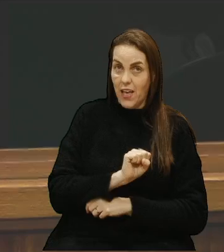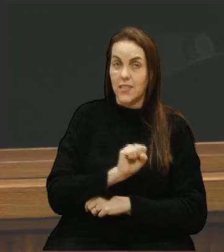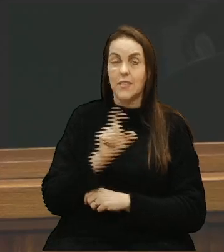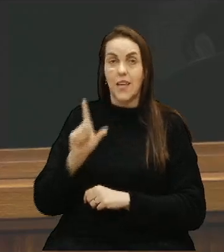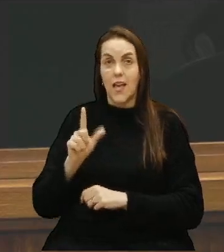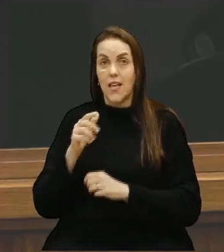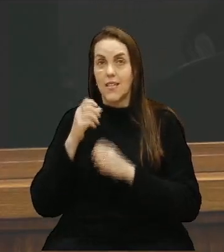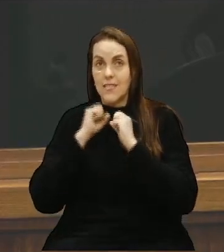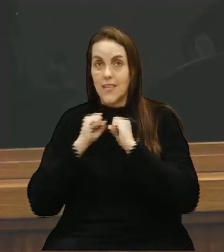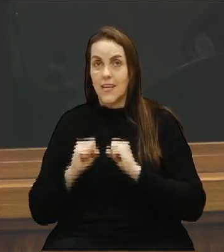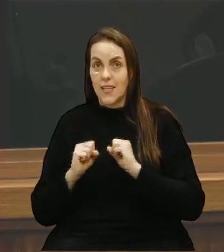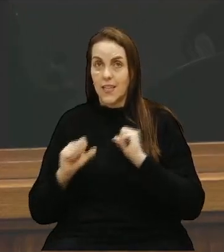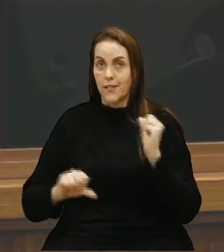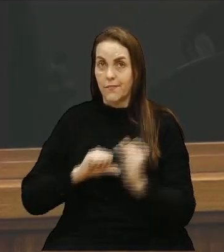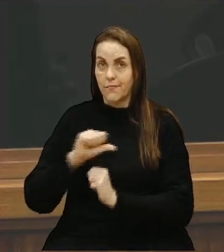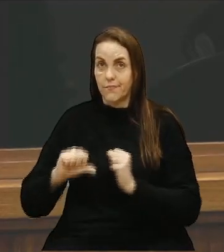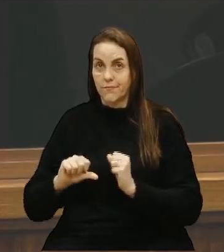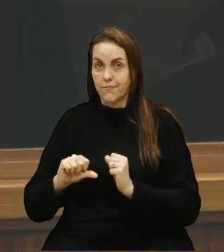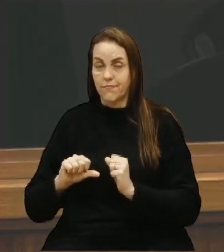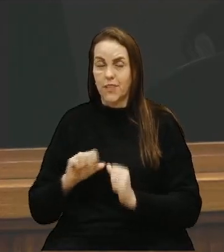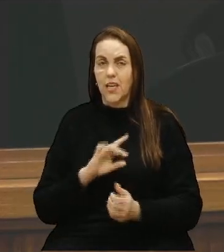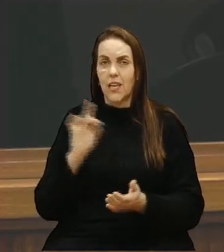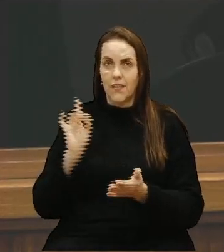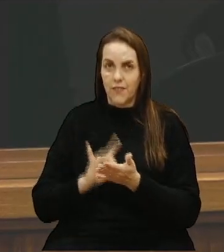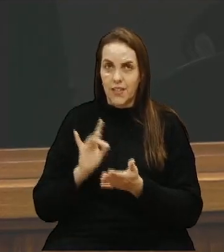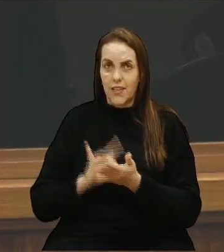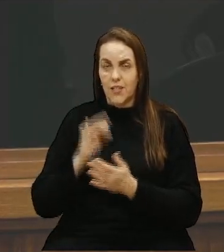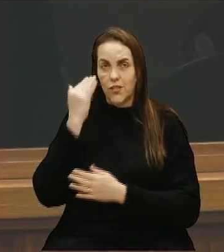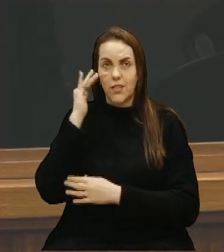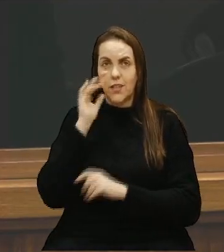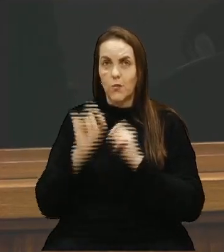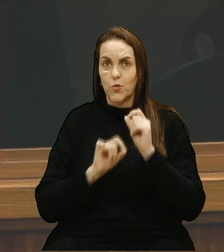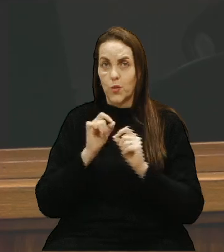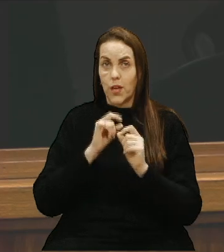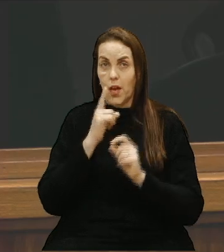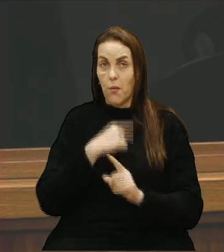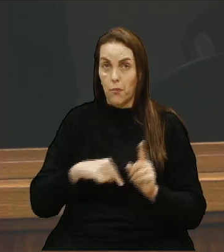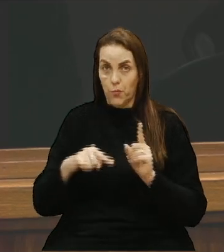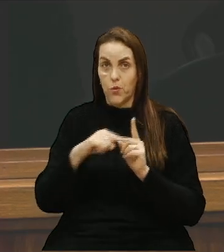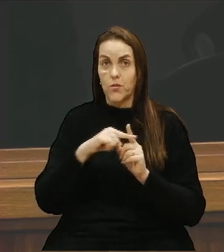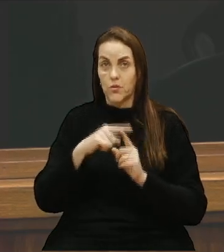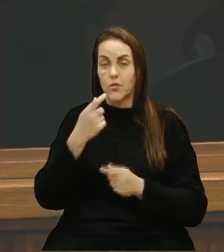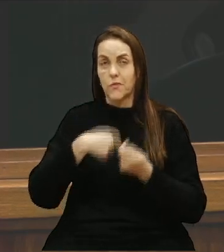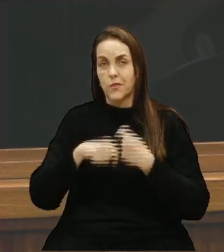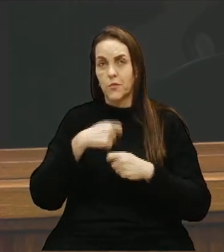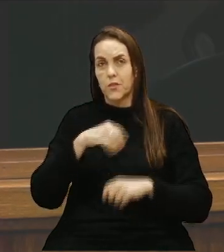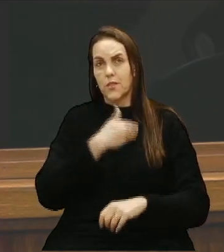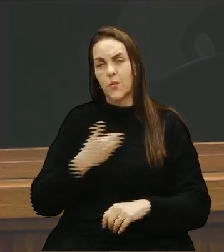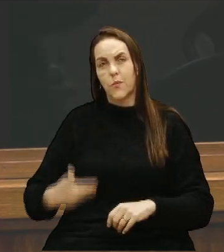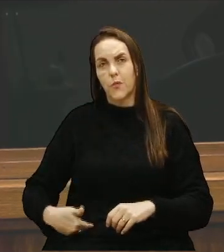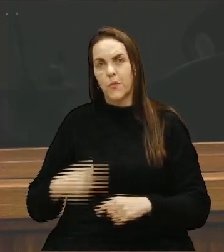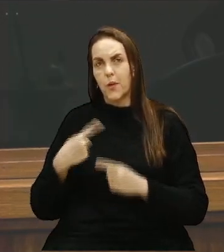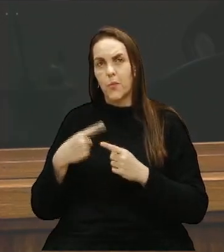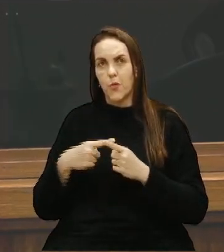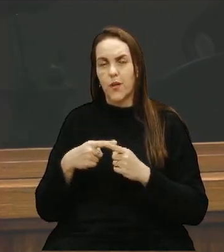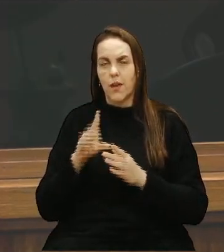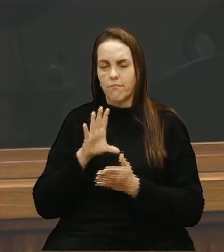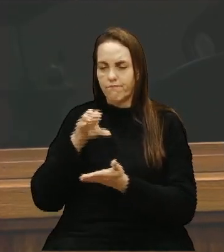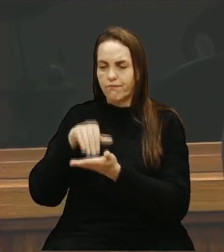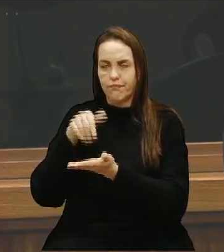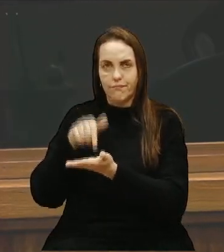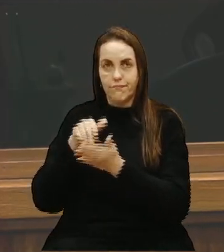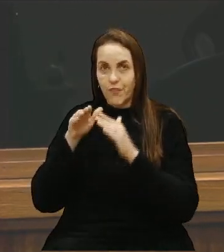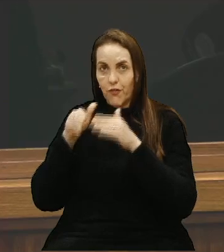de fato, se entende que seria positivo para a administração pública porque centralizaria alguns processos, como